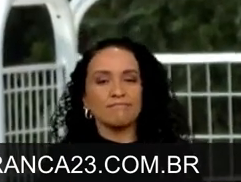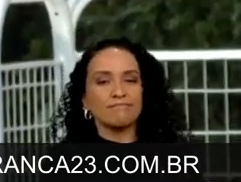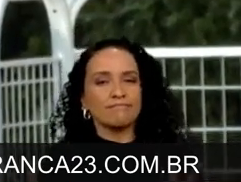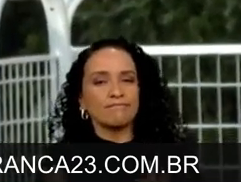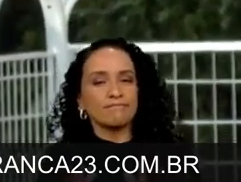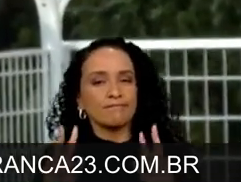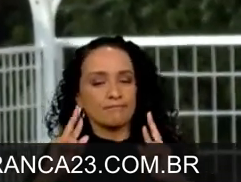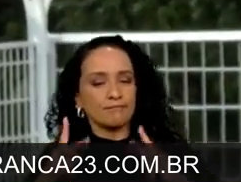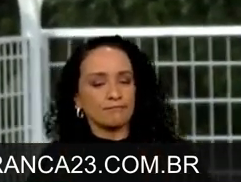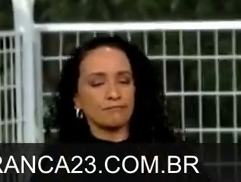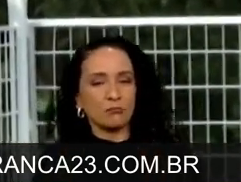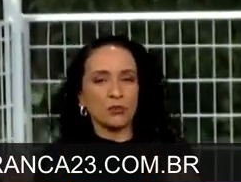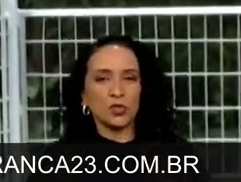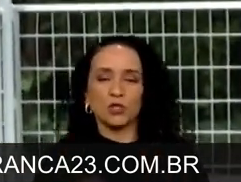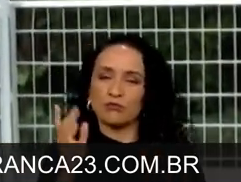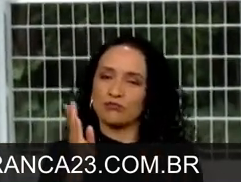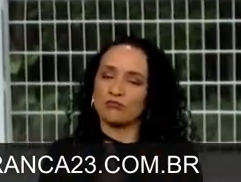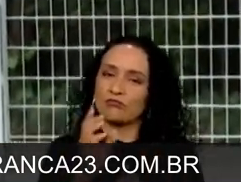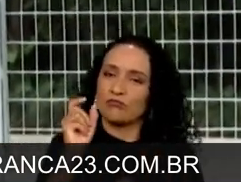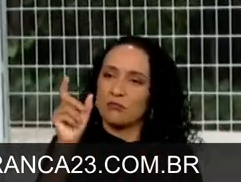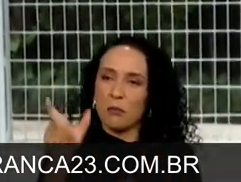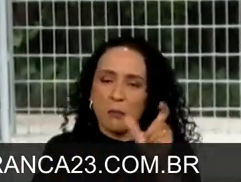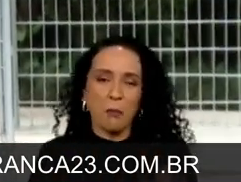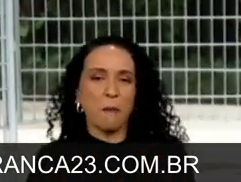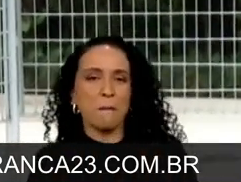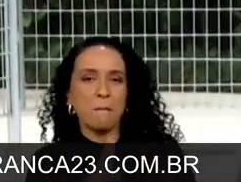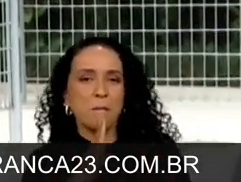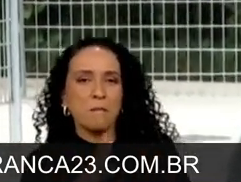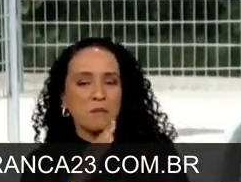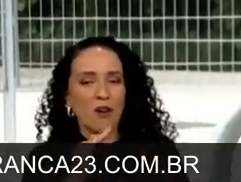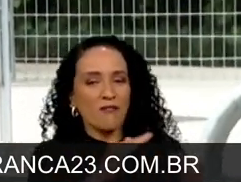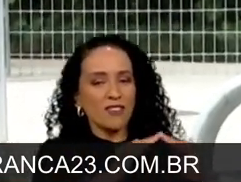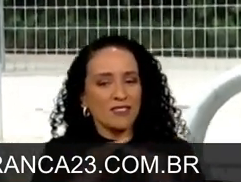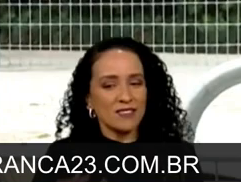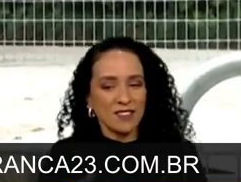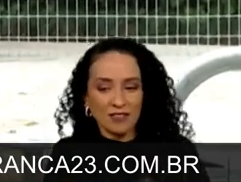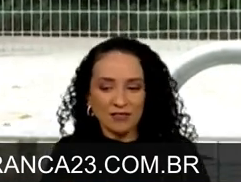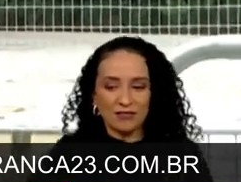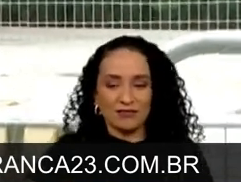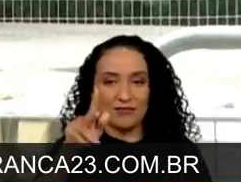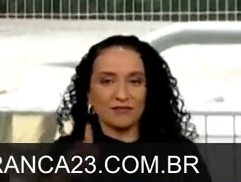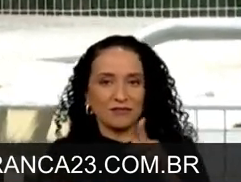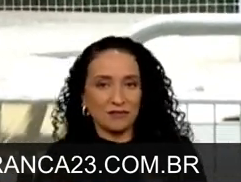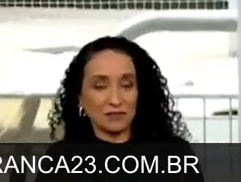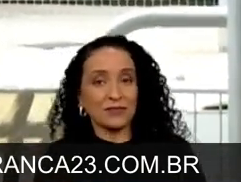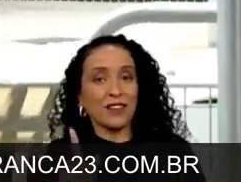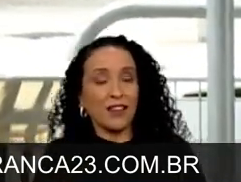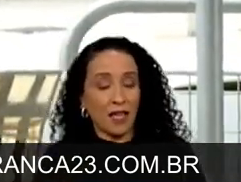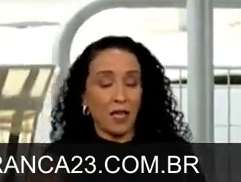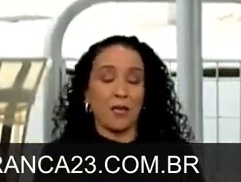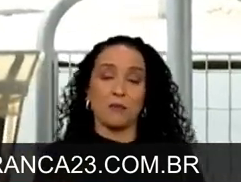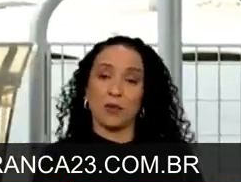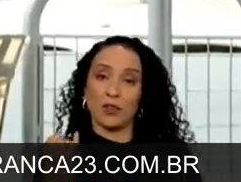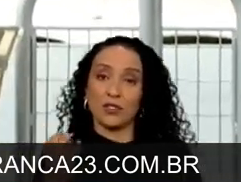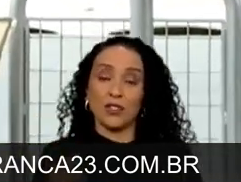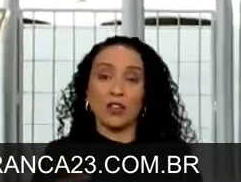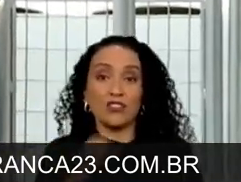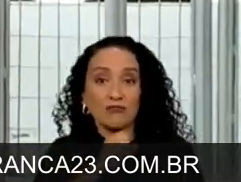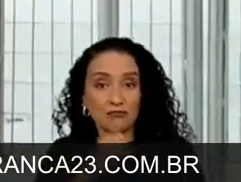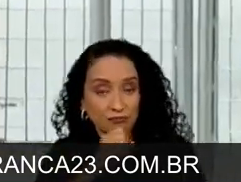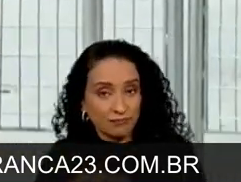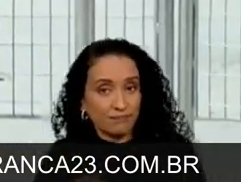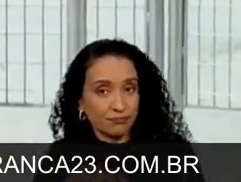a possibilidade de encontrar conhecidos ou vizinhos no espaço público é bastante importante na terceira